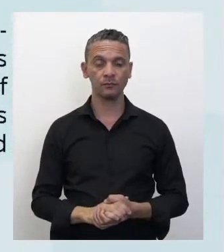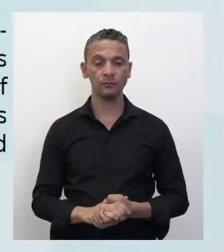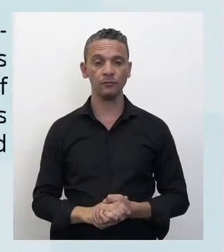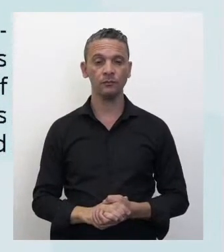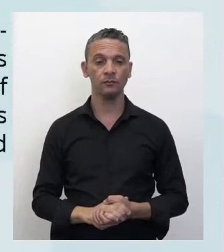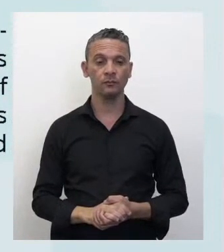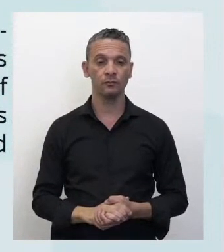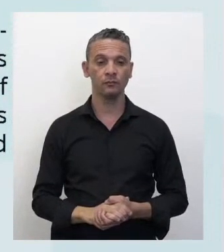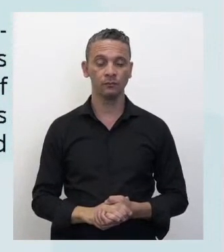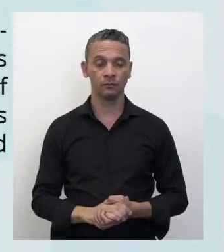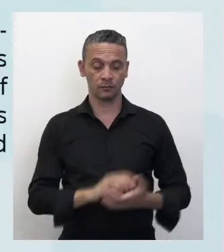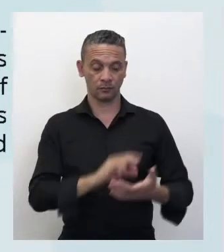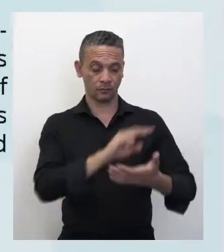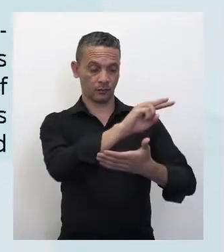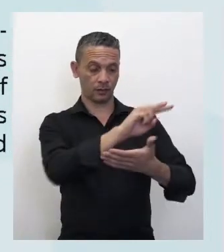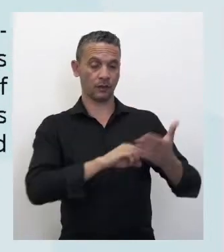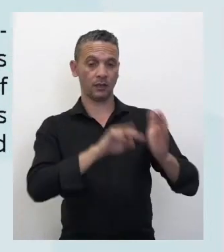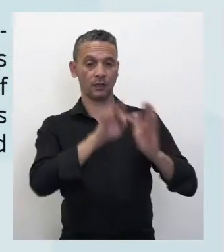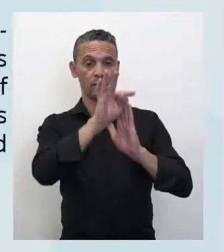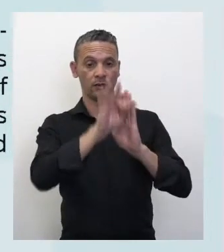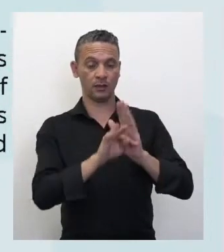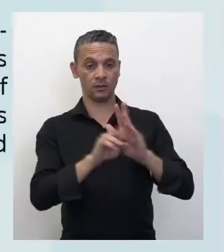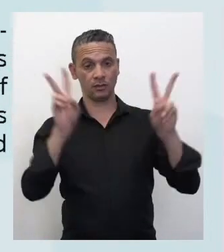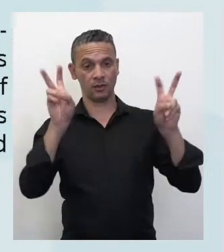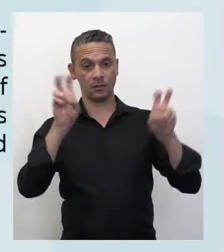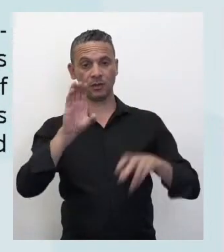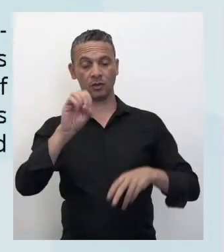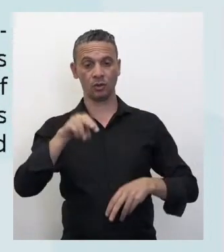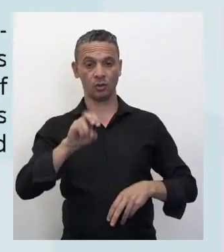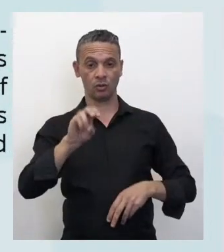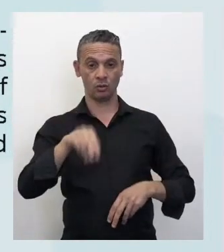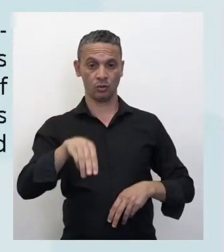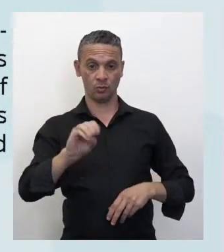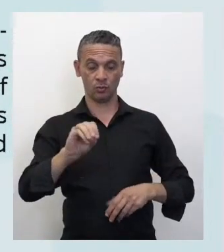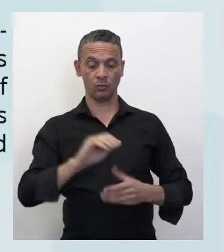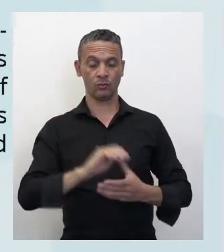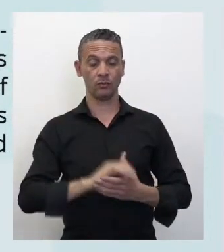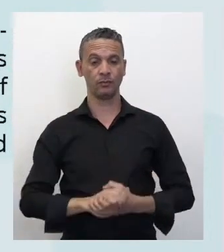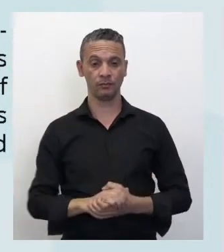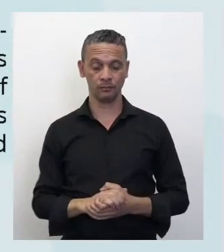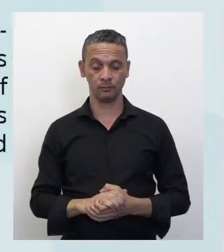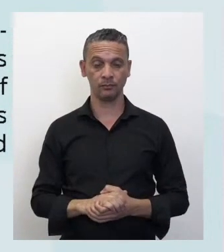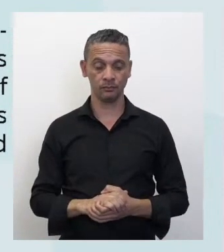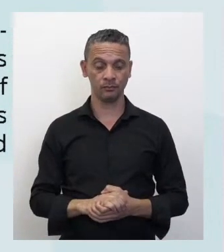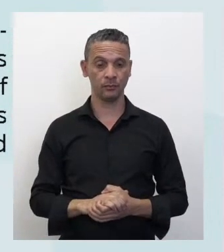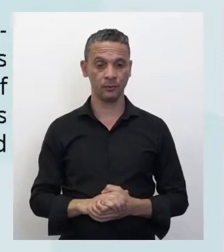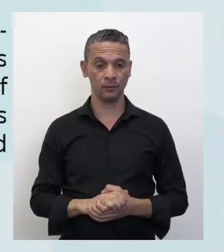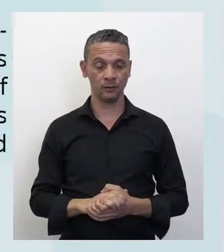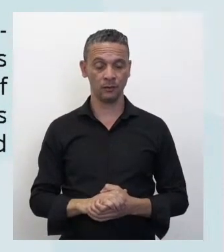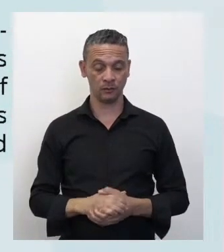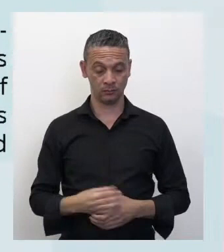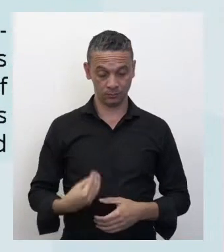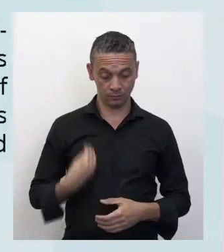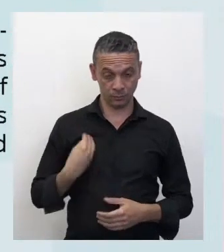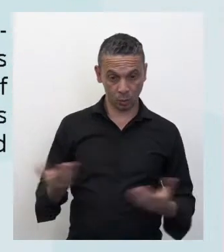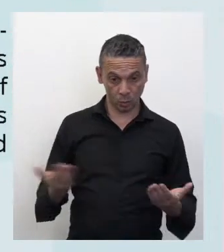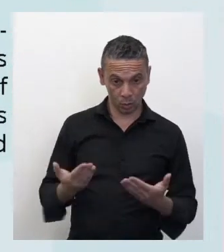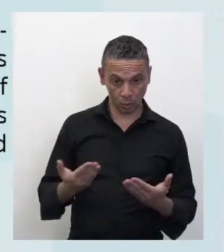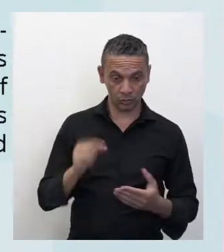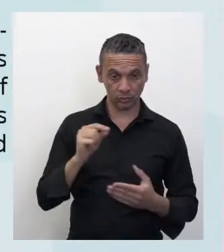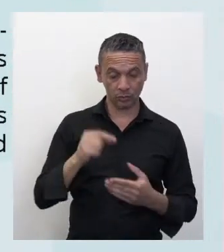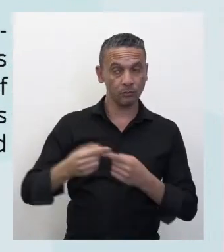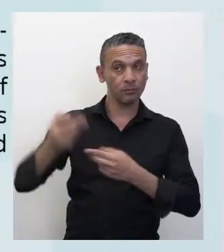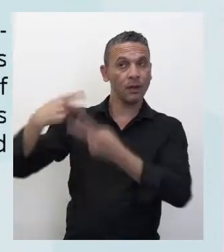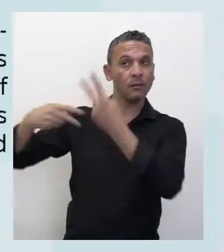consumption, ler o texto sobre o consumo, underline the verbs in the simple past. Agora a gente vai sair do presente e ir para o